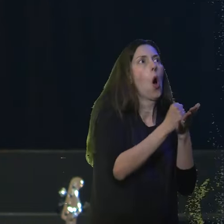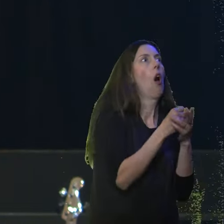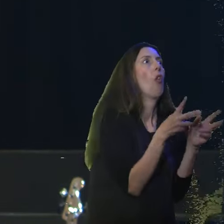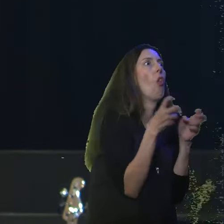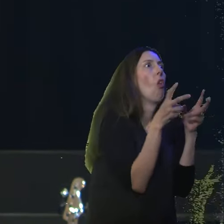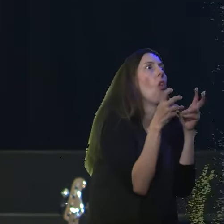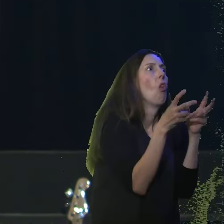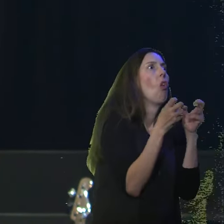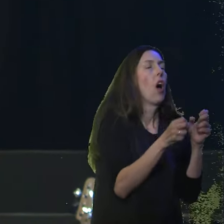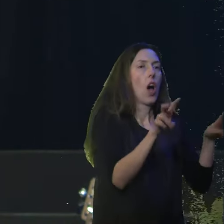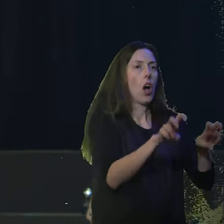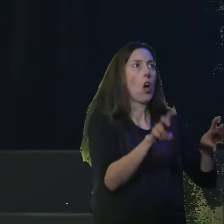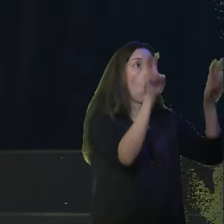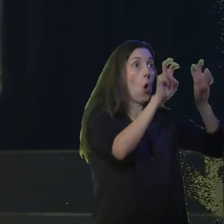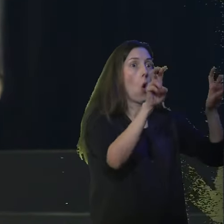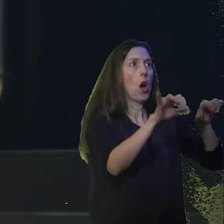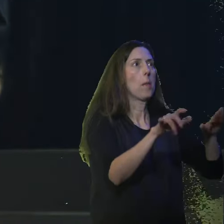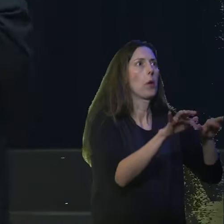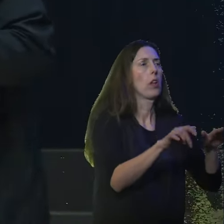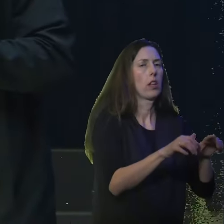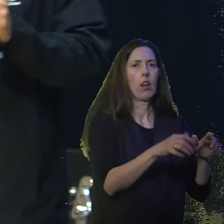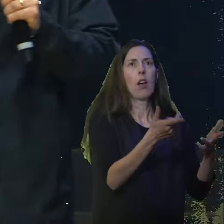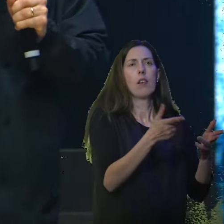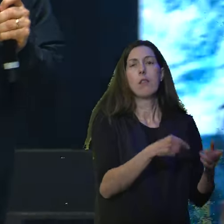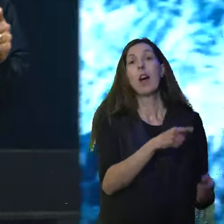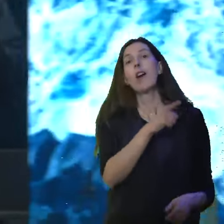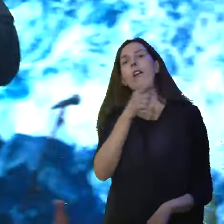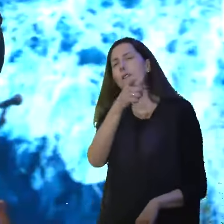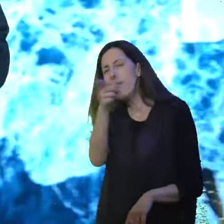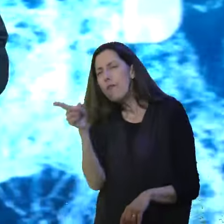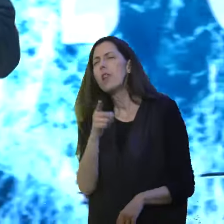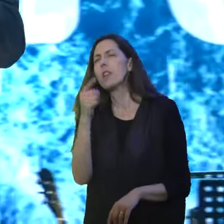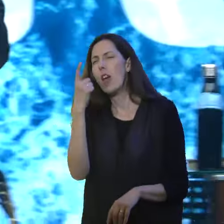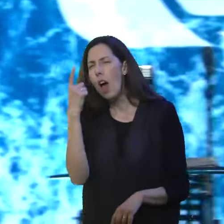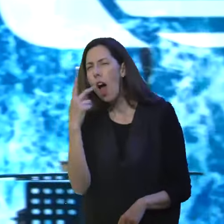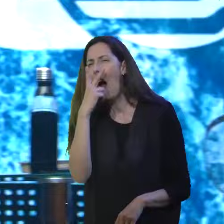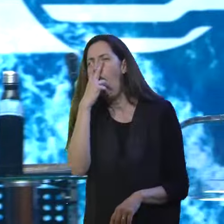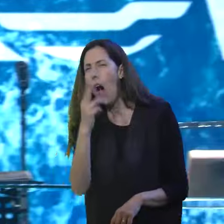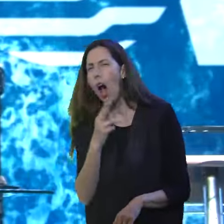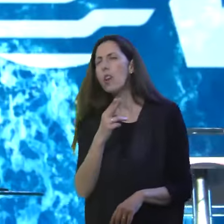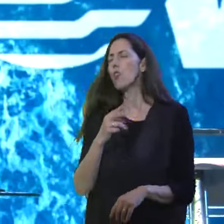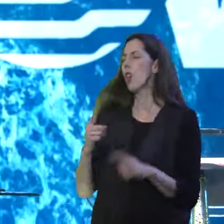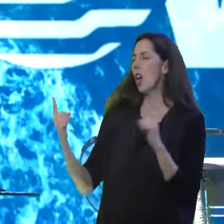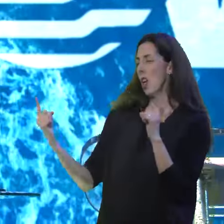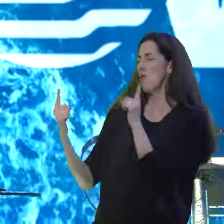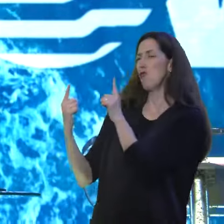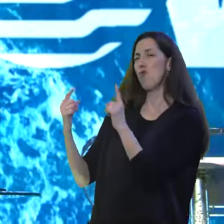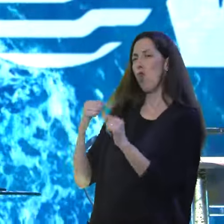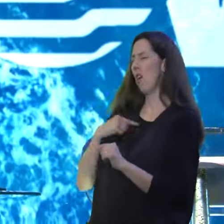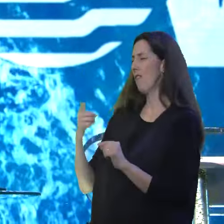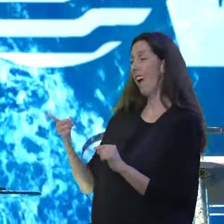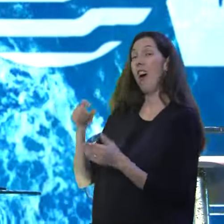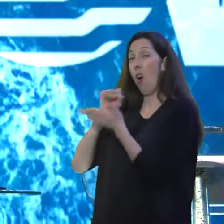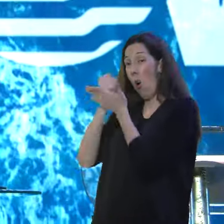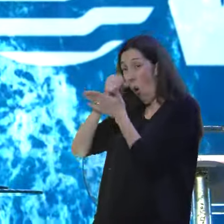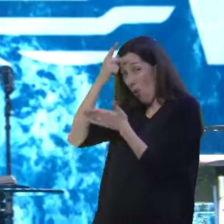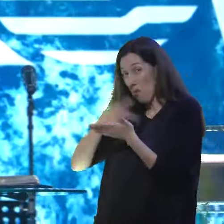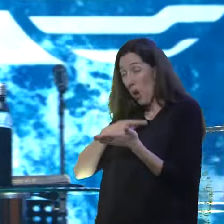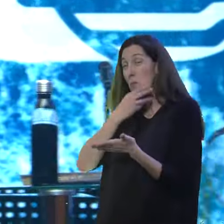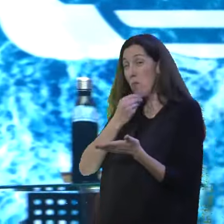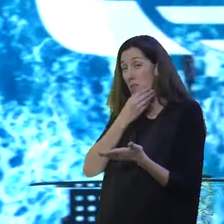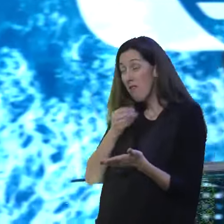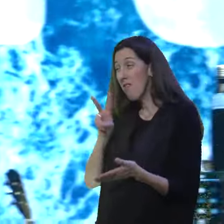de um computador, na frente de um celular, você acha que ele vai conseguir se controlar na tua frente? E